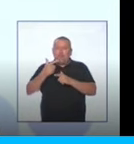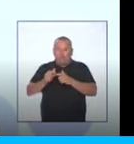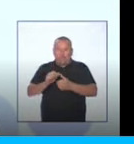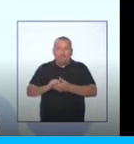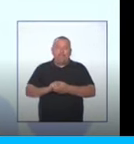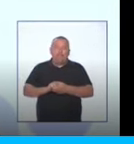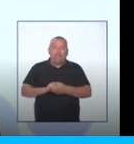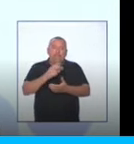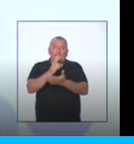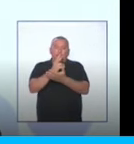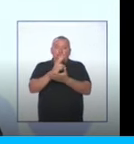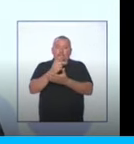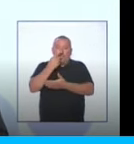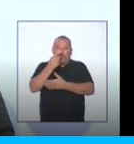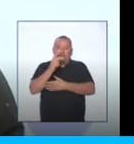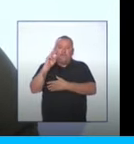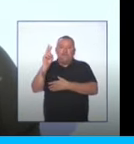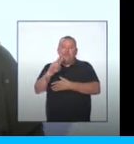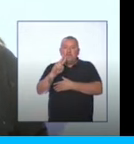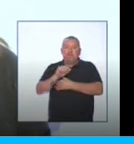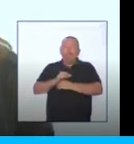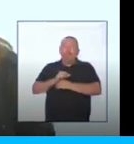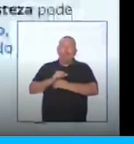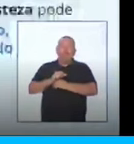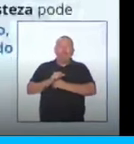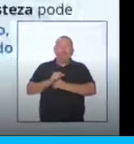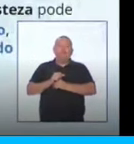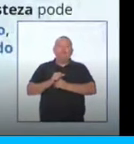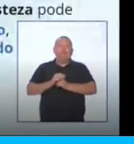falando desse assunto, então? Vamos ver um pouquinho mais aqui?